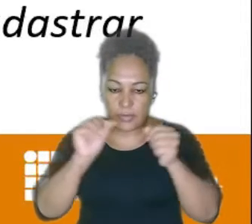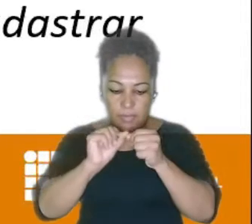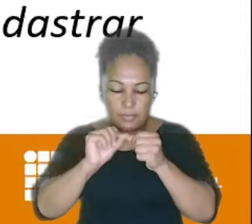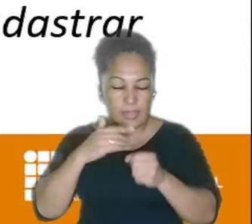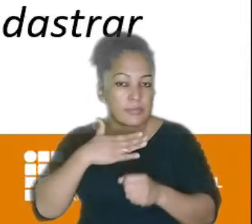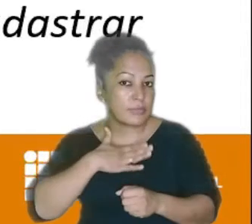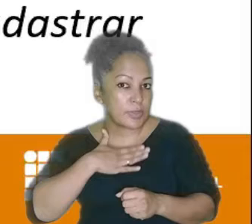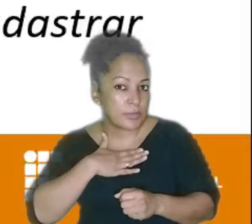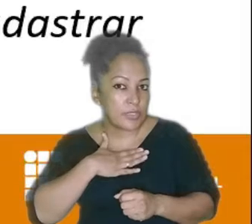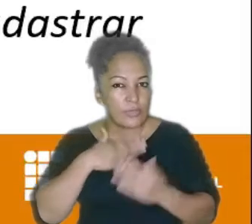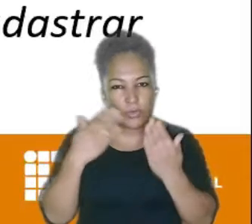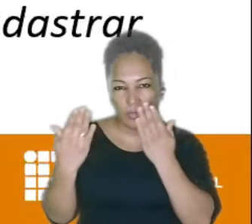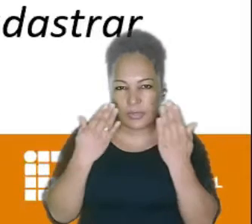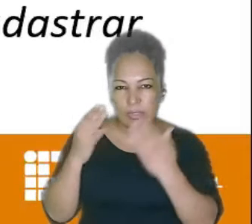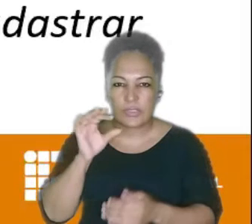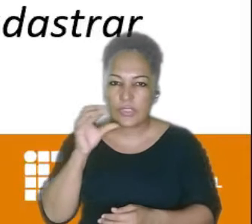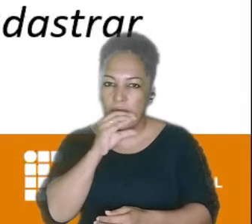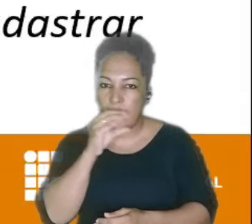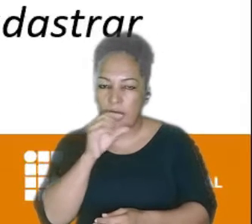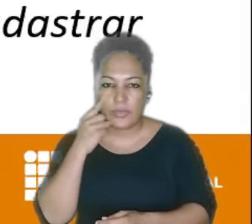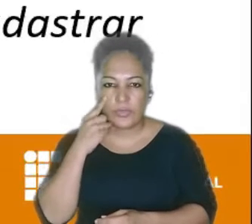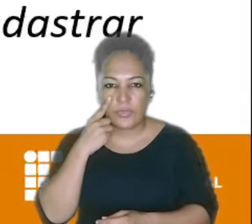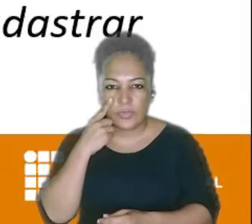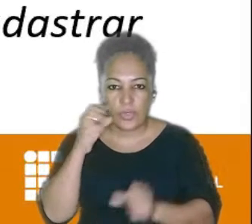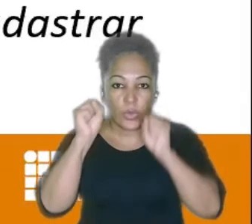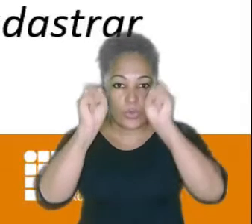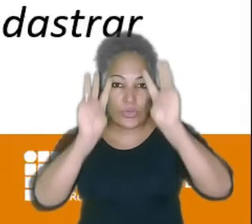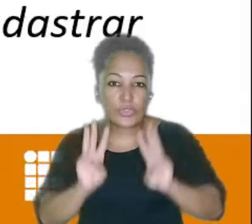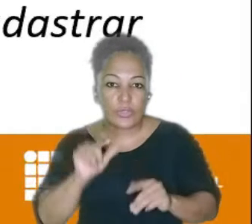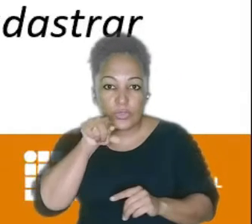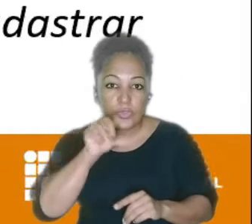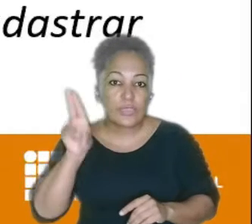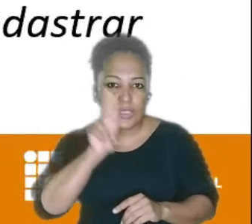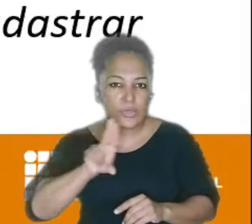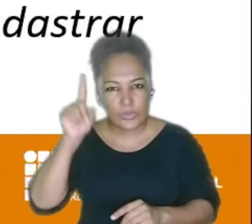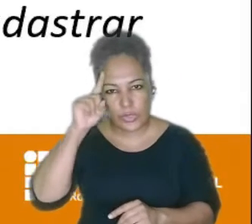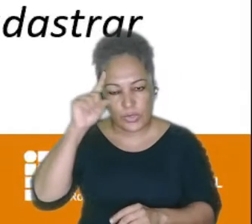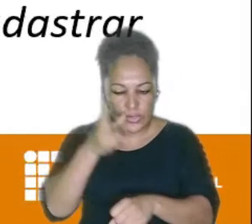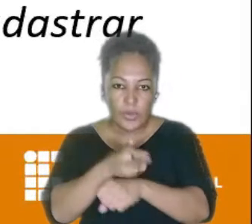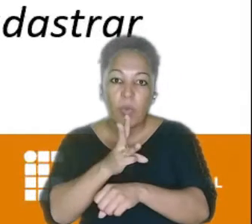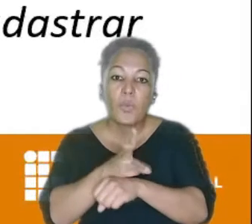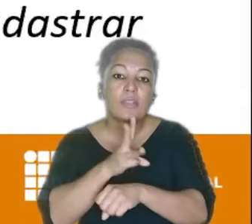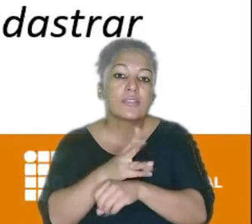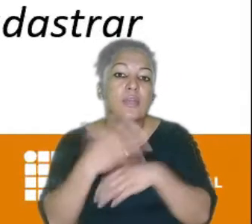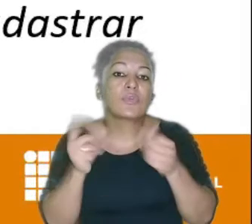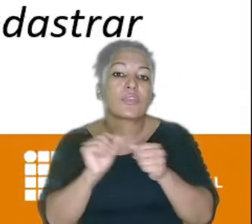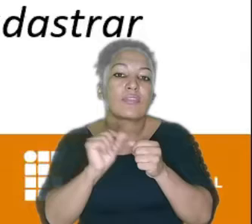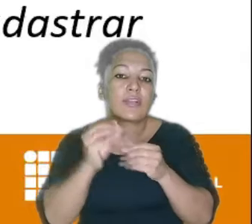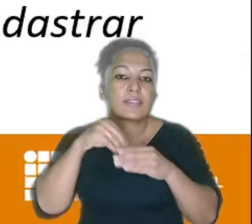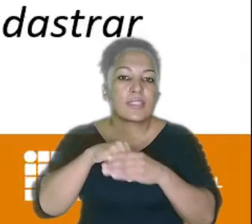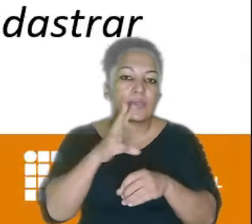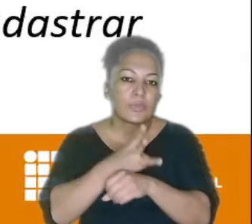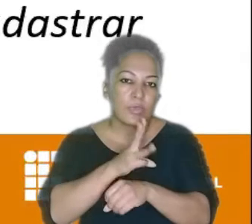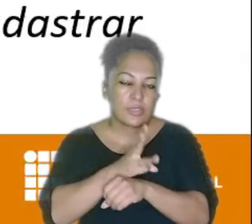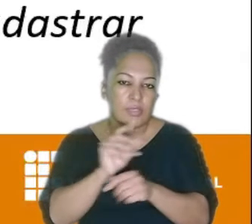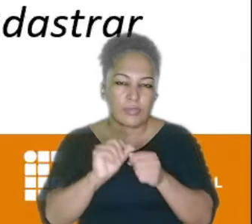mim, tá? Então, vamos fazer uma analogia bem rapidinha. Vamos lá, o software que vocês mais usam todos os dias, o WhatsApp. Que funções